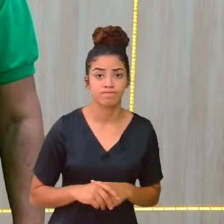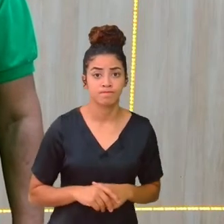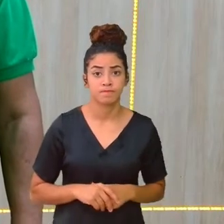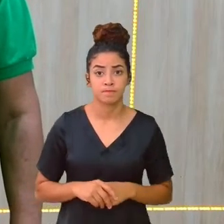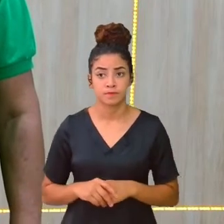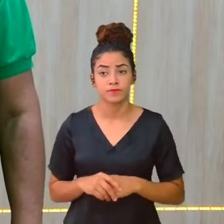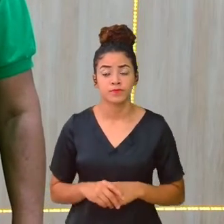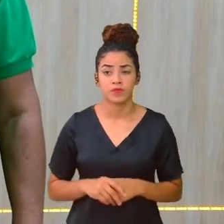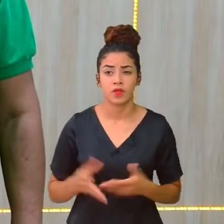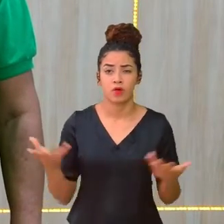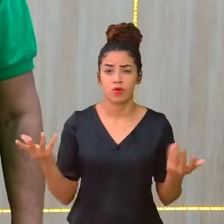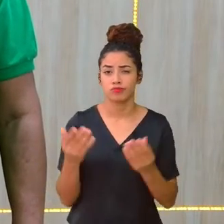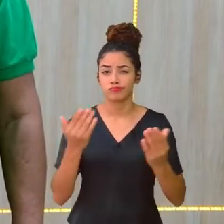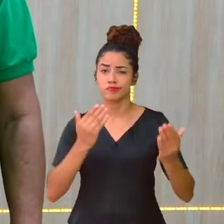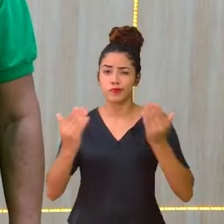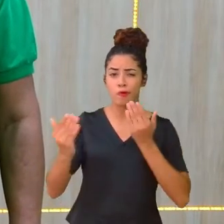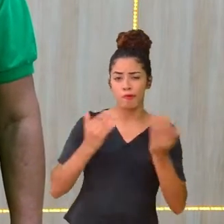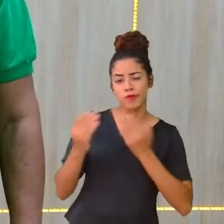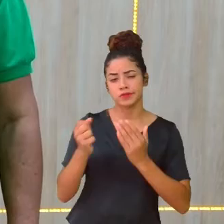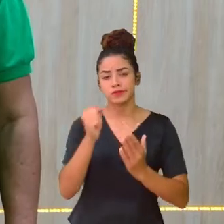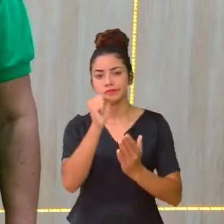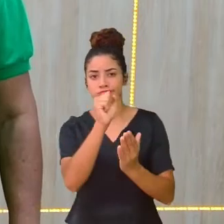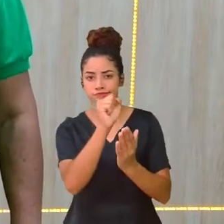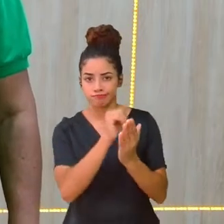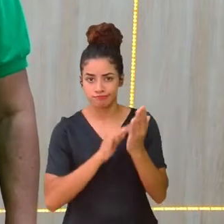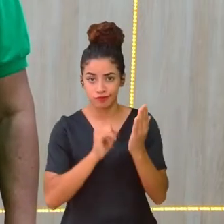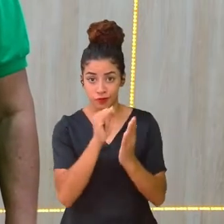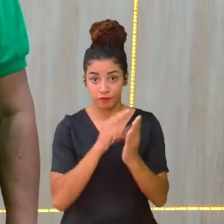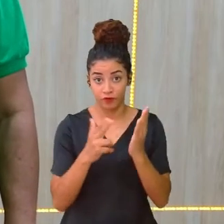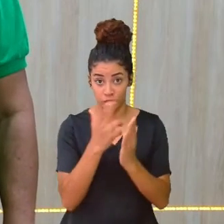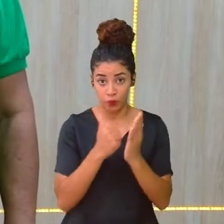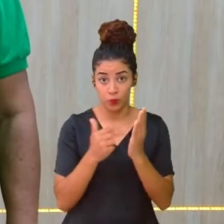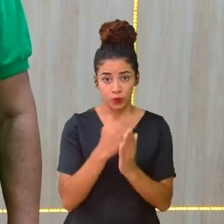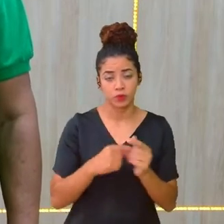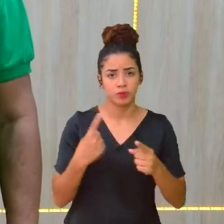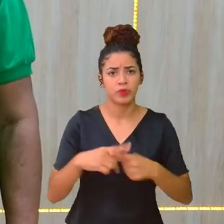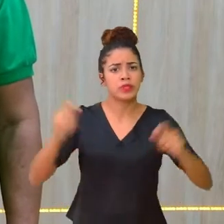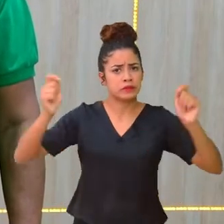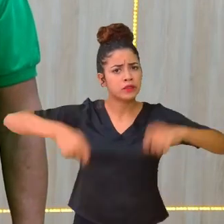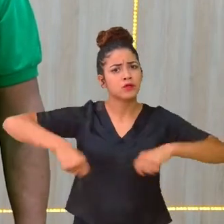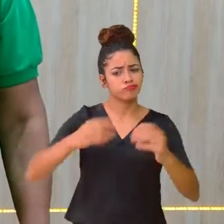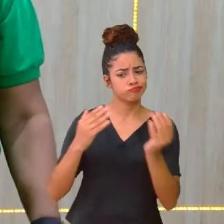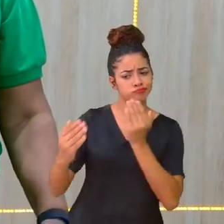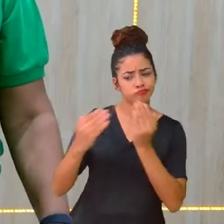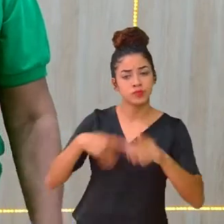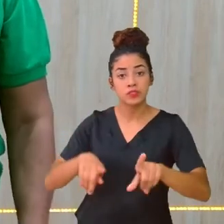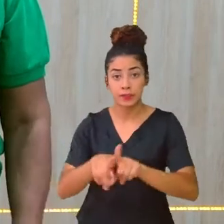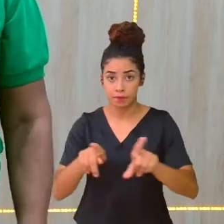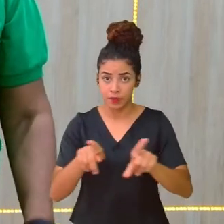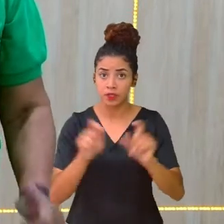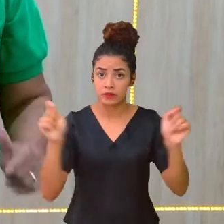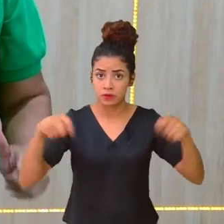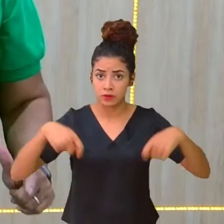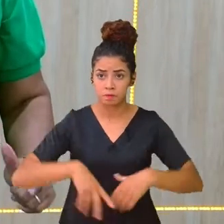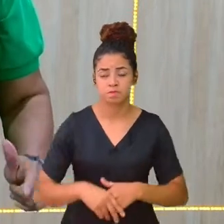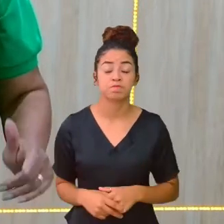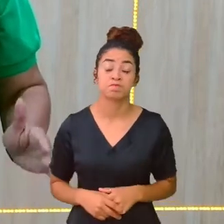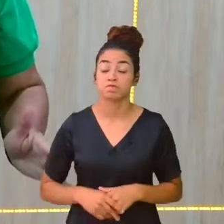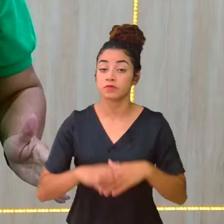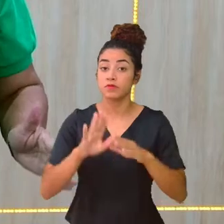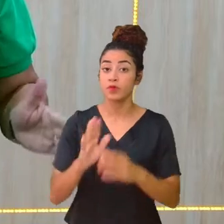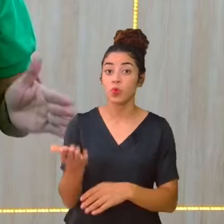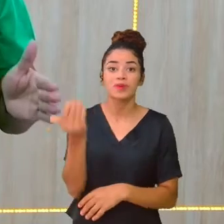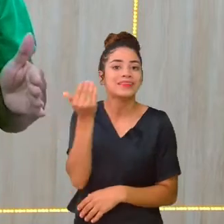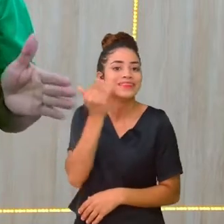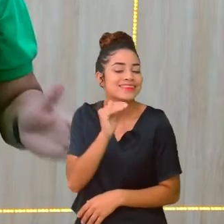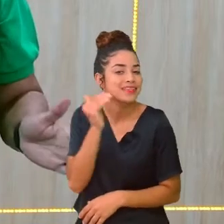coloquei aí uma comparação de figuras, porque a gente também pode fazer essa comparação. Então, entendam que elas